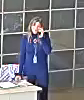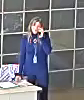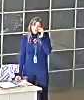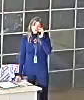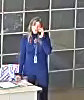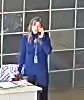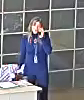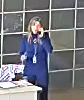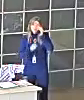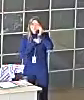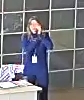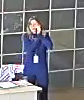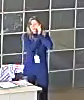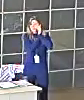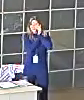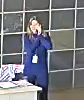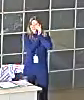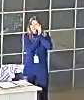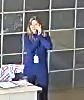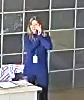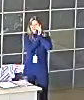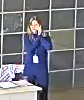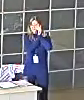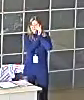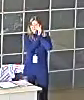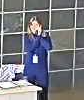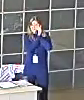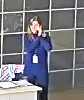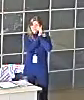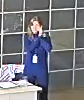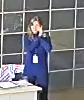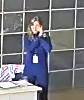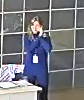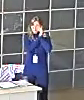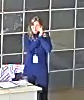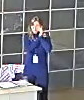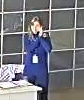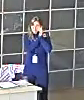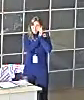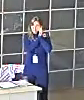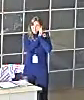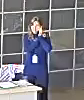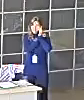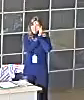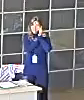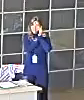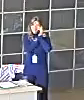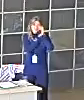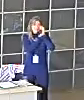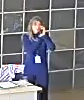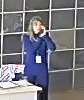é uma questão de acessibilidade pros deficientes visuais que estão